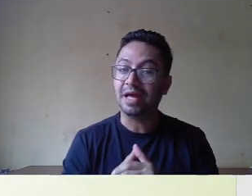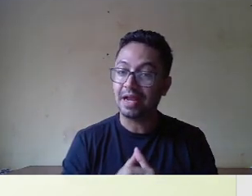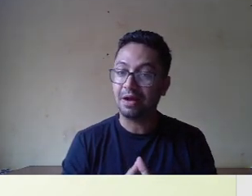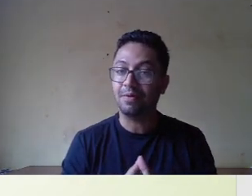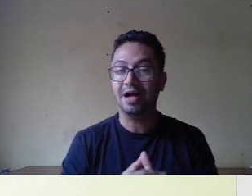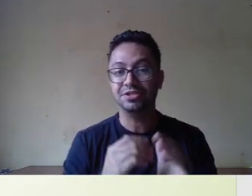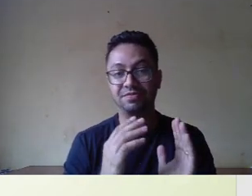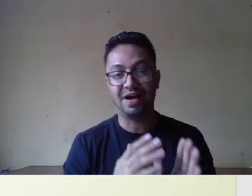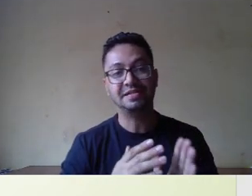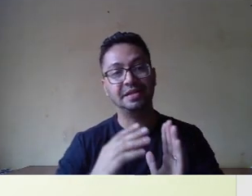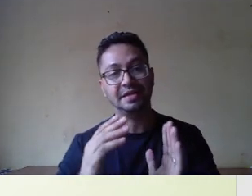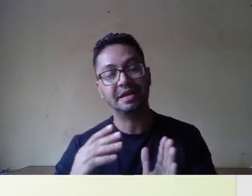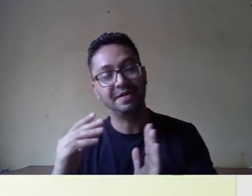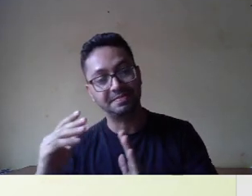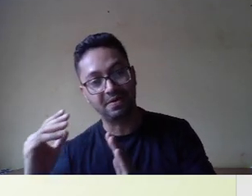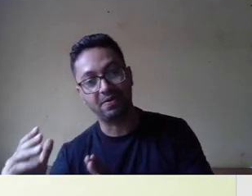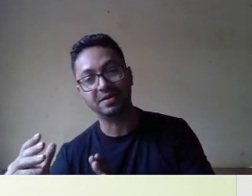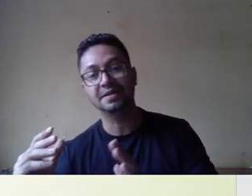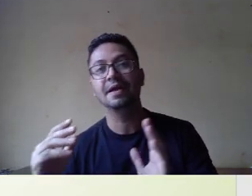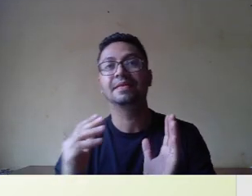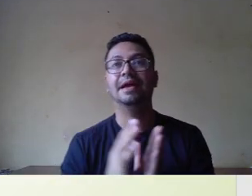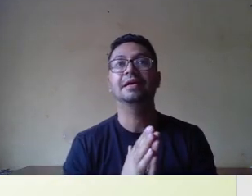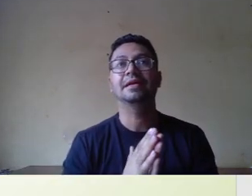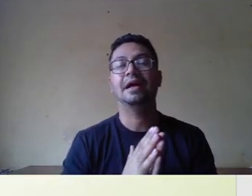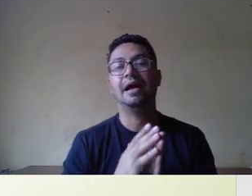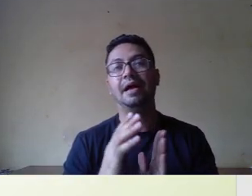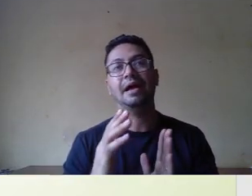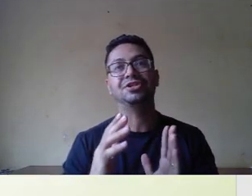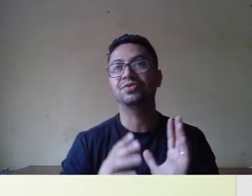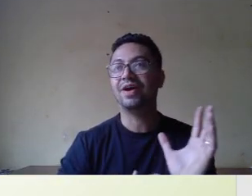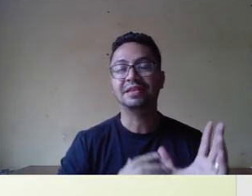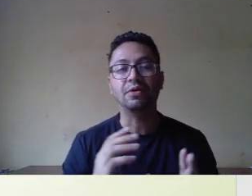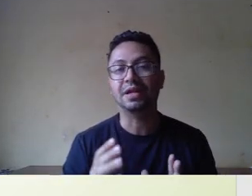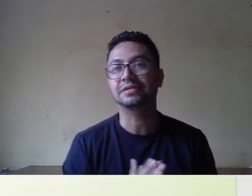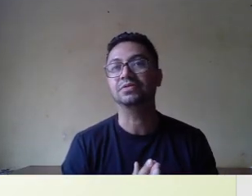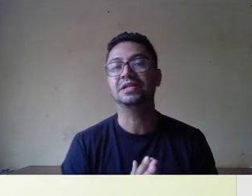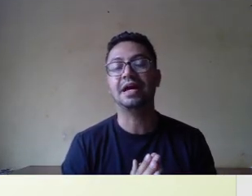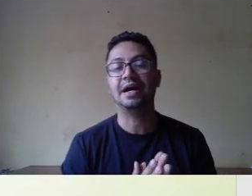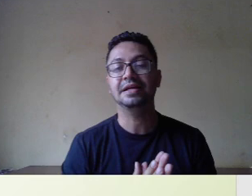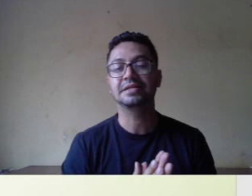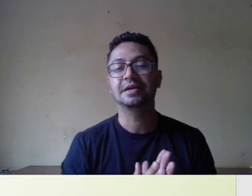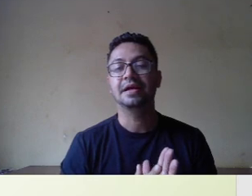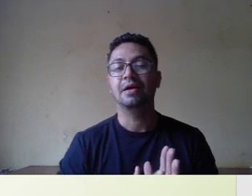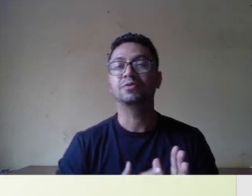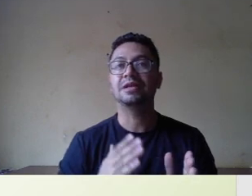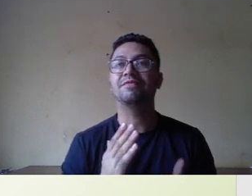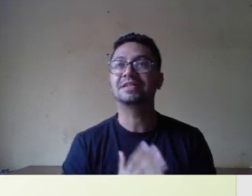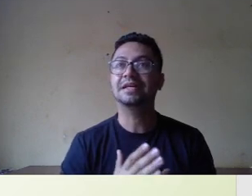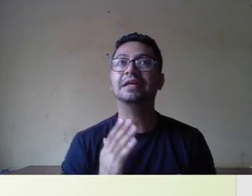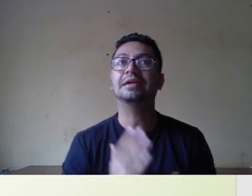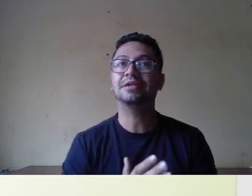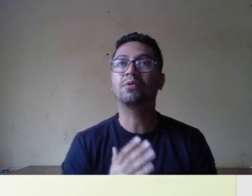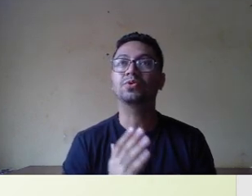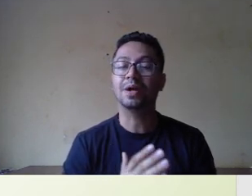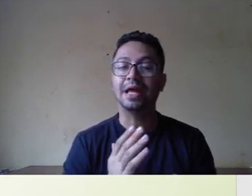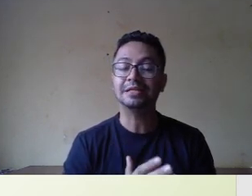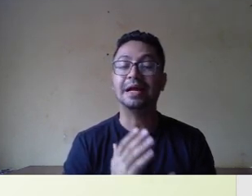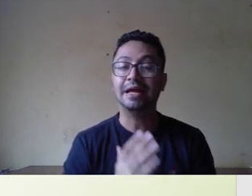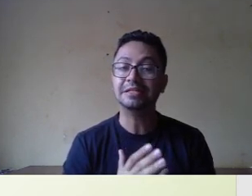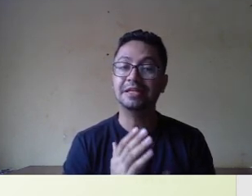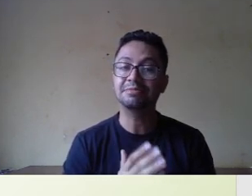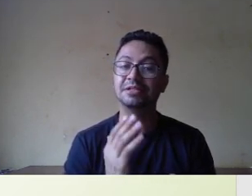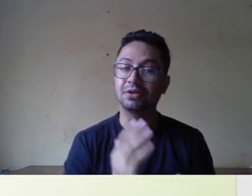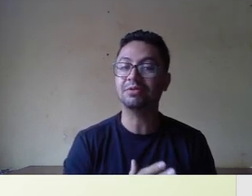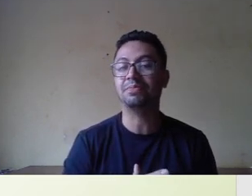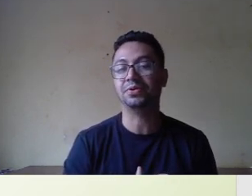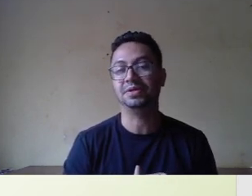tradução literal, a gente vai seguir na mesma ordem, né? A gente não vai ter alteração de sinais, o sinal vai ser de acordo com